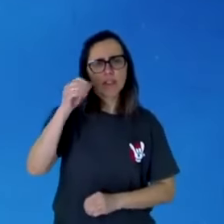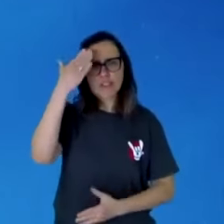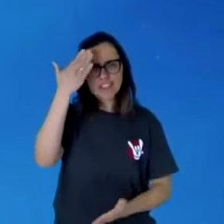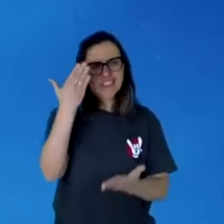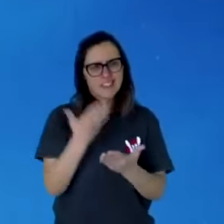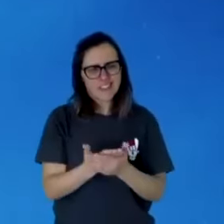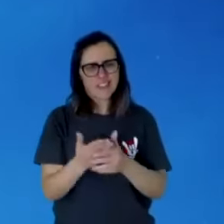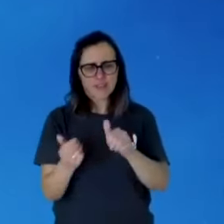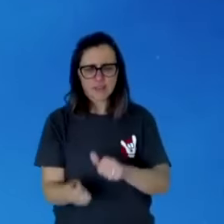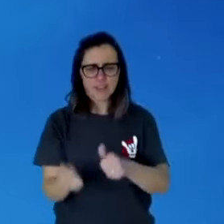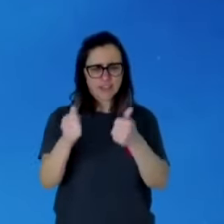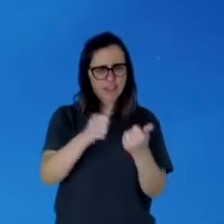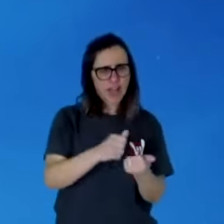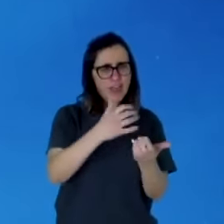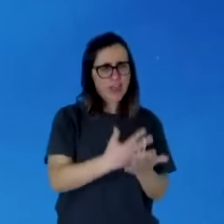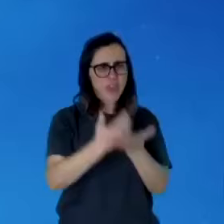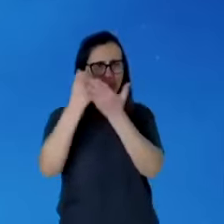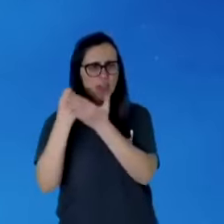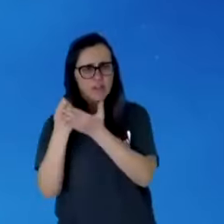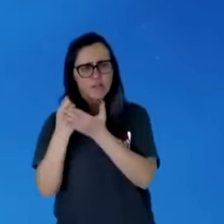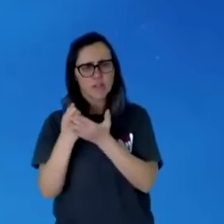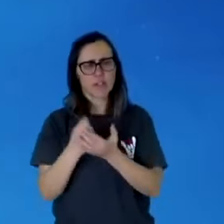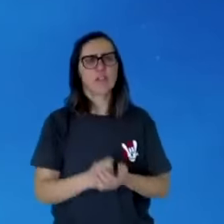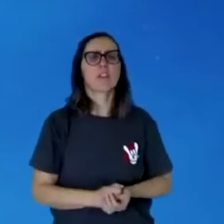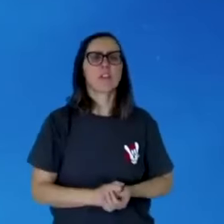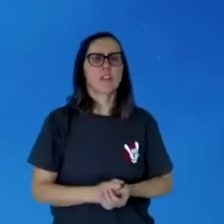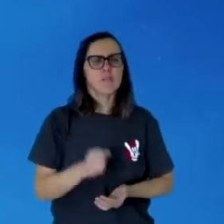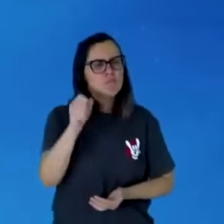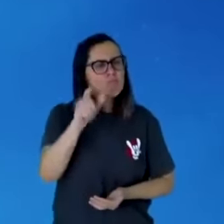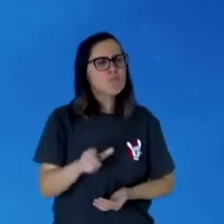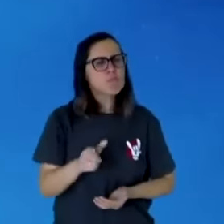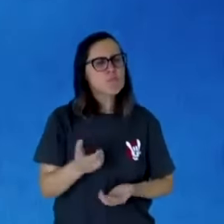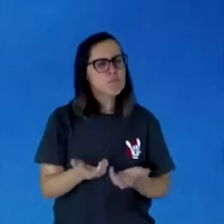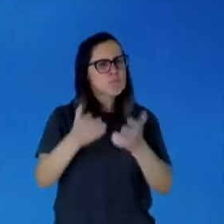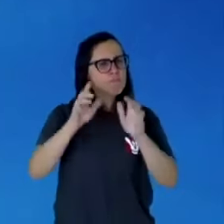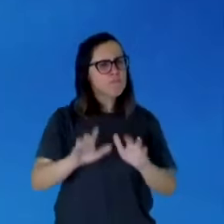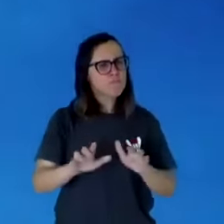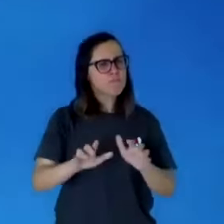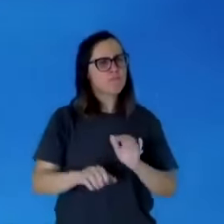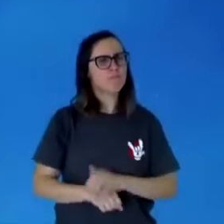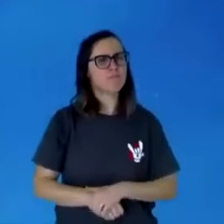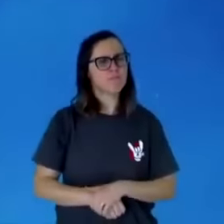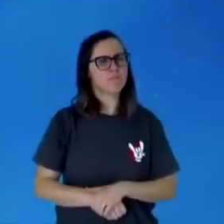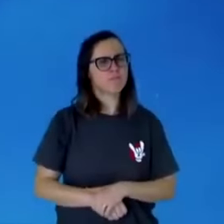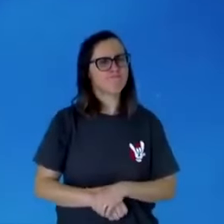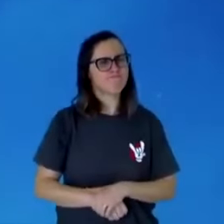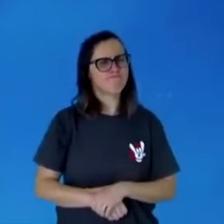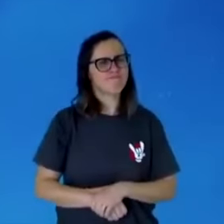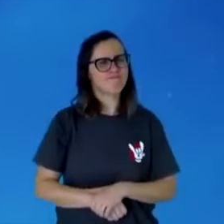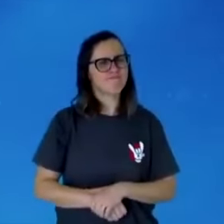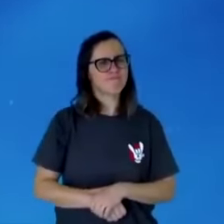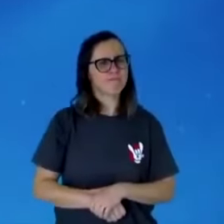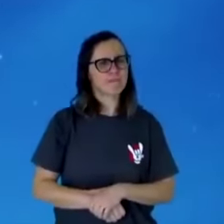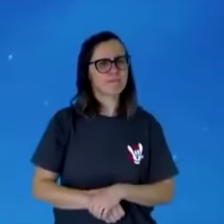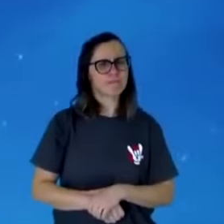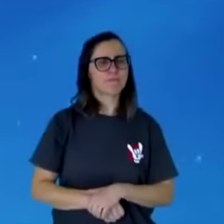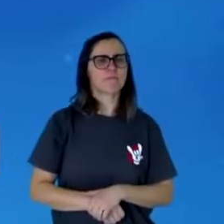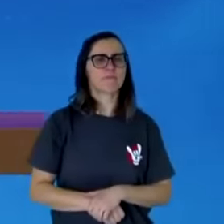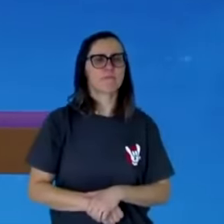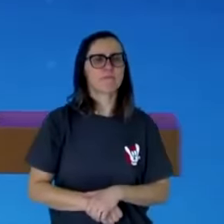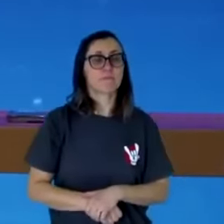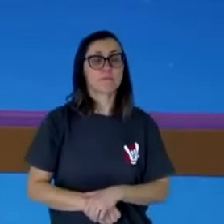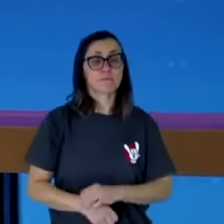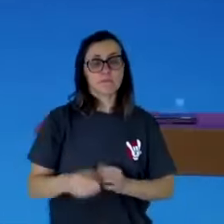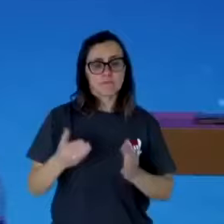sinais hão de acompanhar aqueles que creem em meu nome eles vão expulsar os demônios em meu nome eles vão